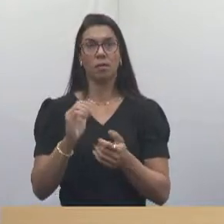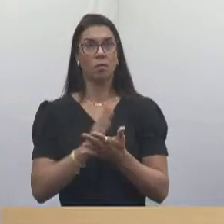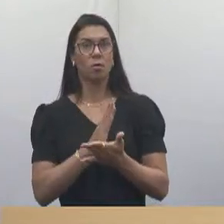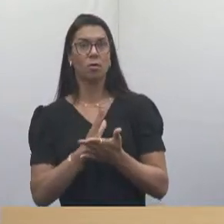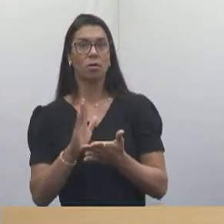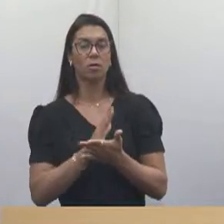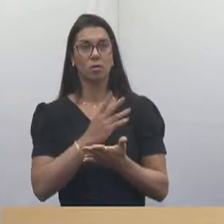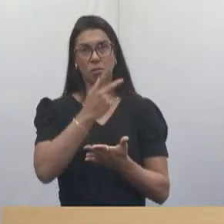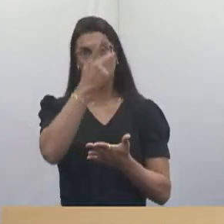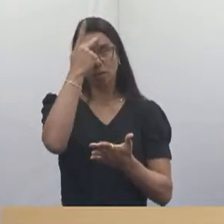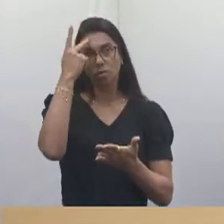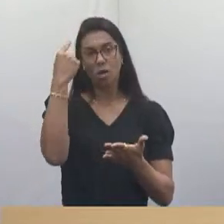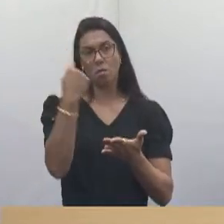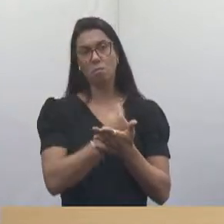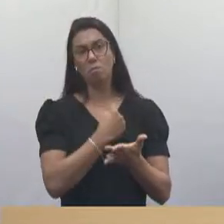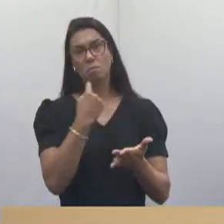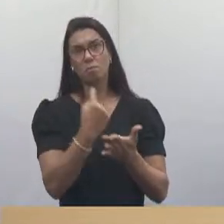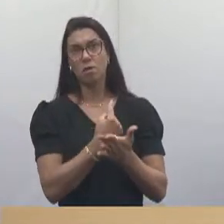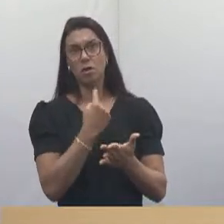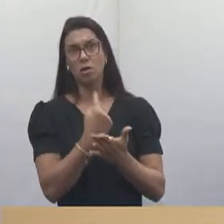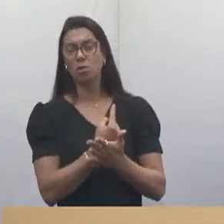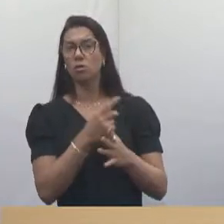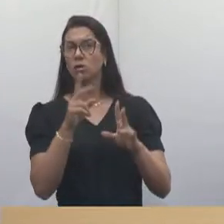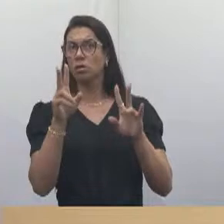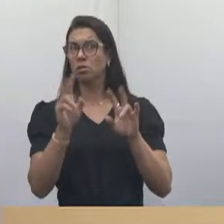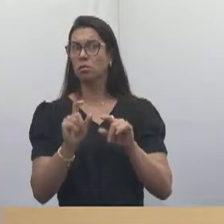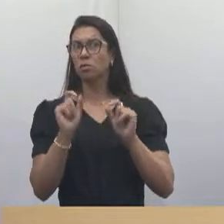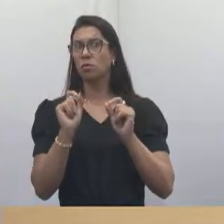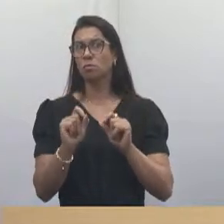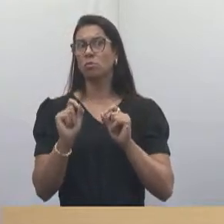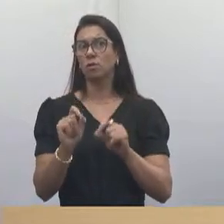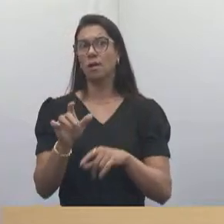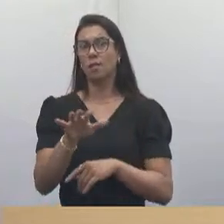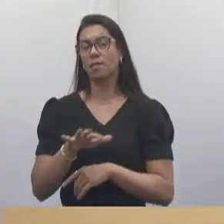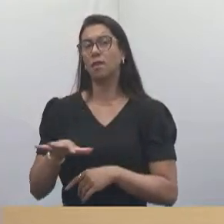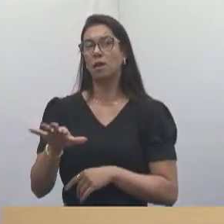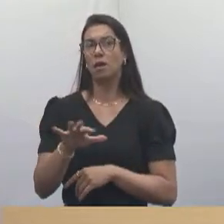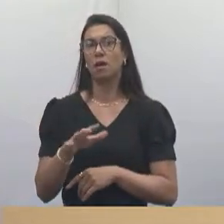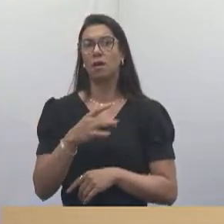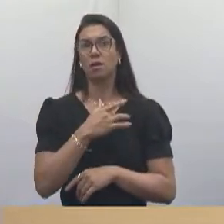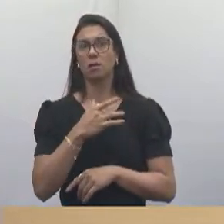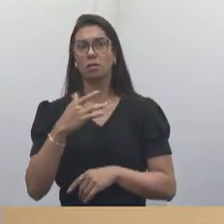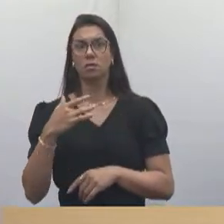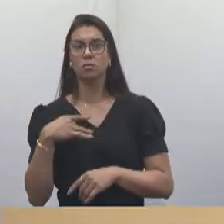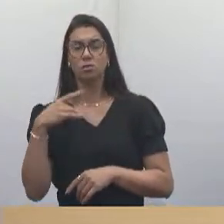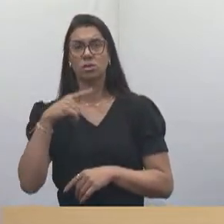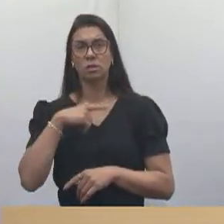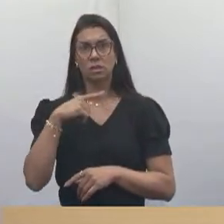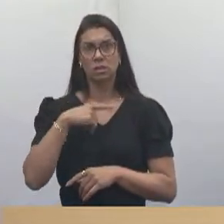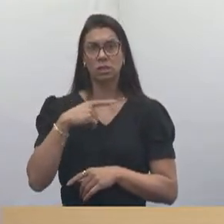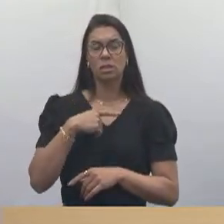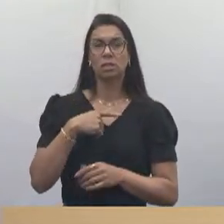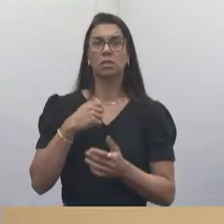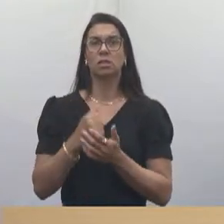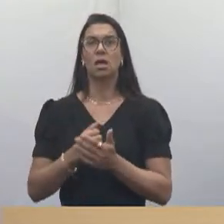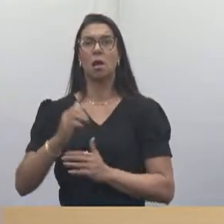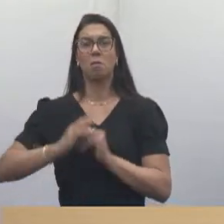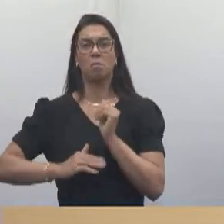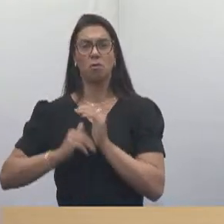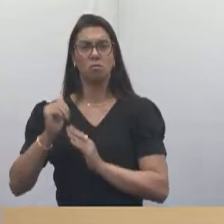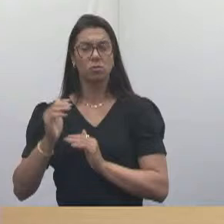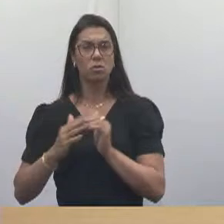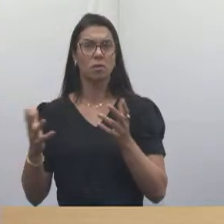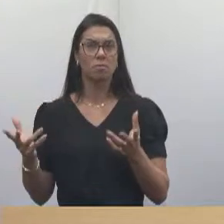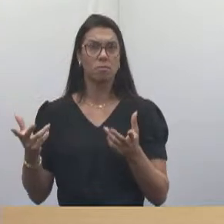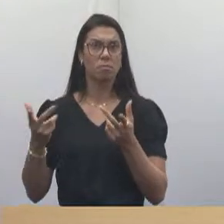respeito ao atendimento em alguns lugares no setor de saúde. Temos profissionais maravilhosos,